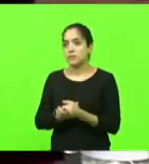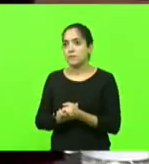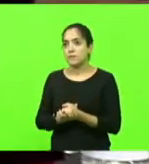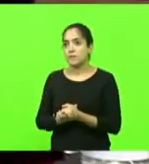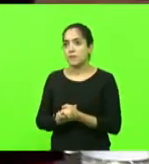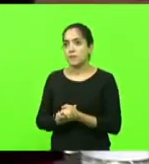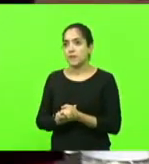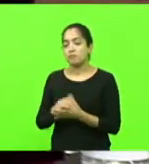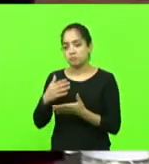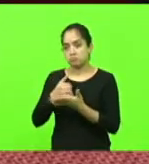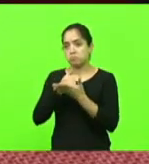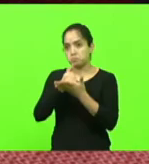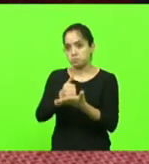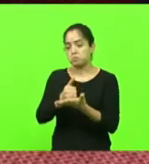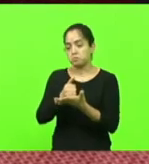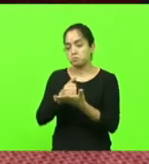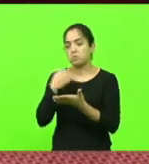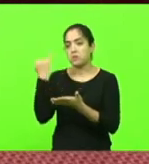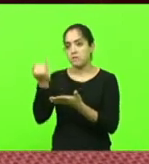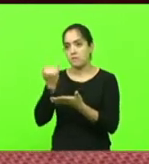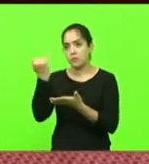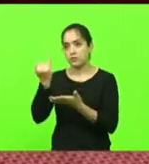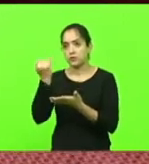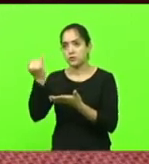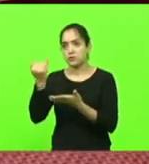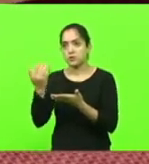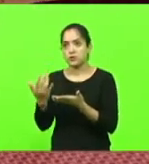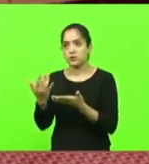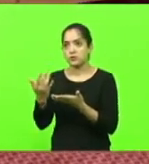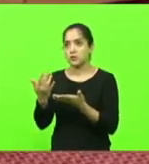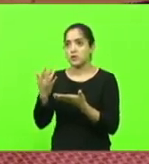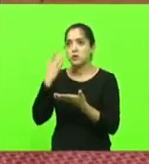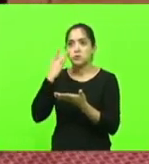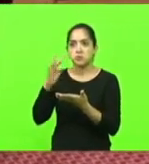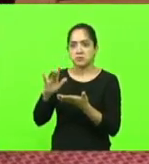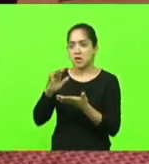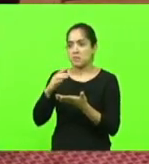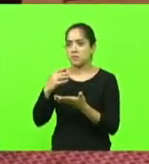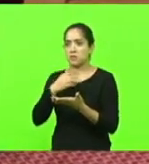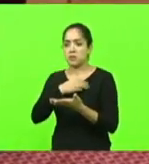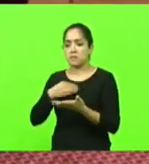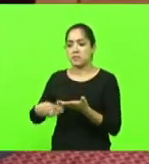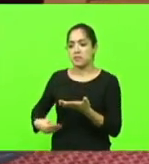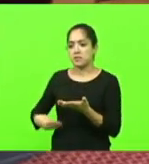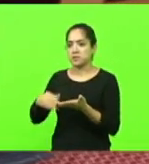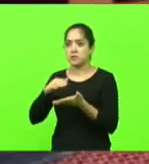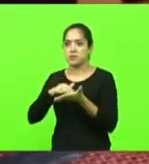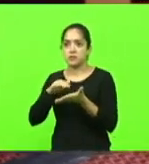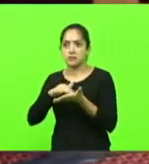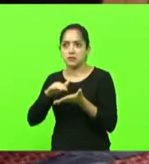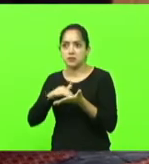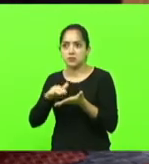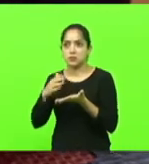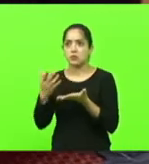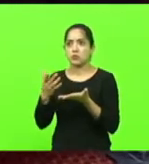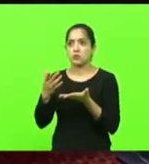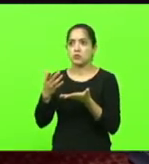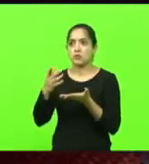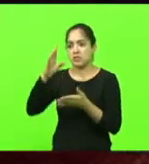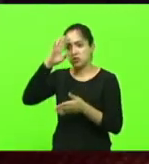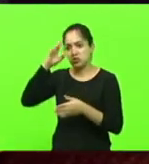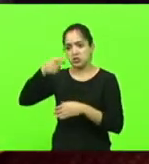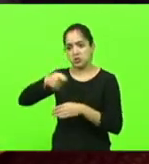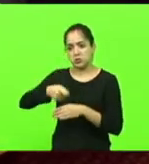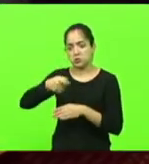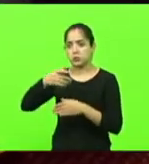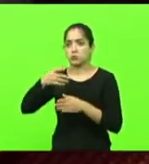Conta comigo. Acho importantíssimo. Porque ninguém mais sabe quem é ministro, ninguém mais sabe quem é secretário, ninguém sabe que é ditadura, ninguém sabe que é